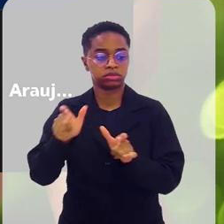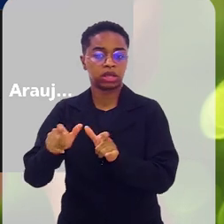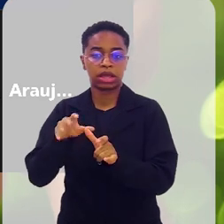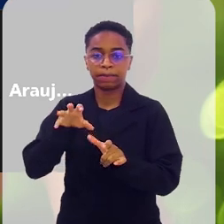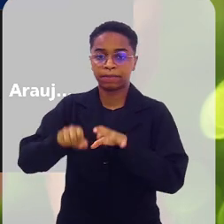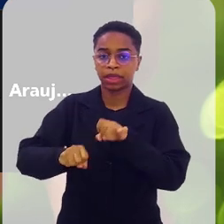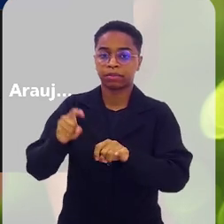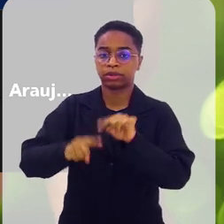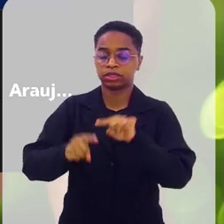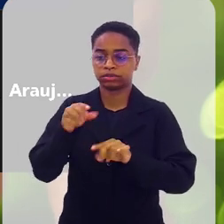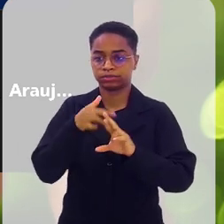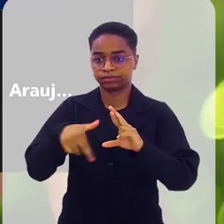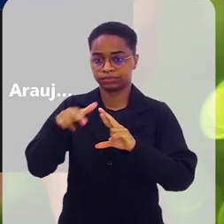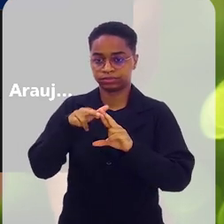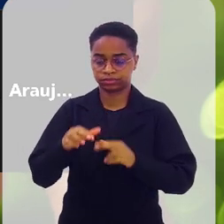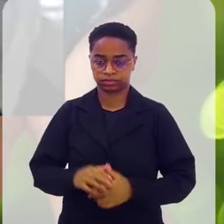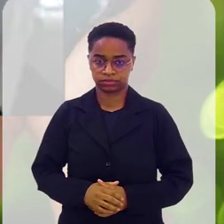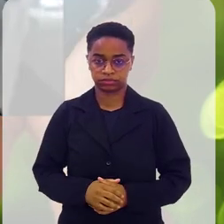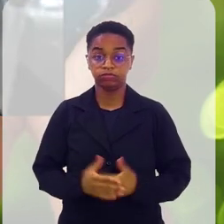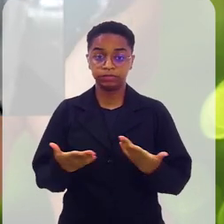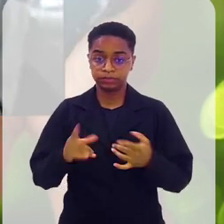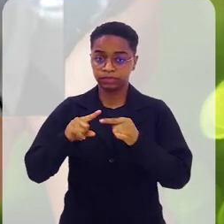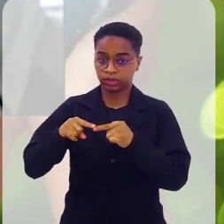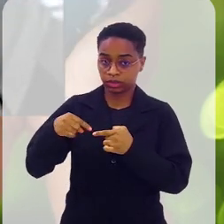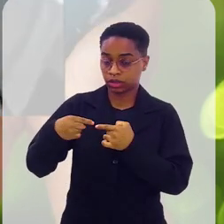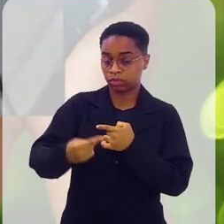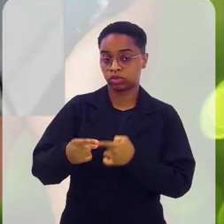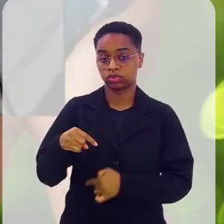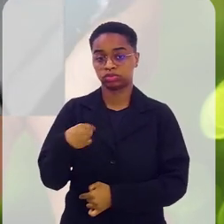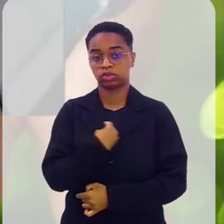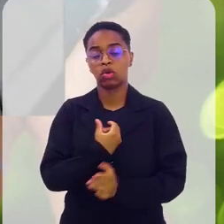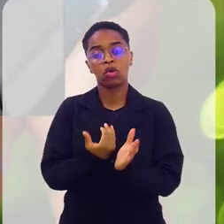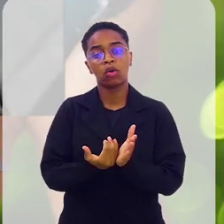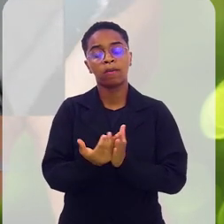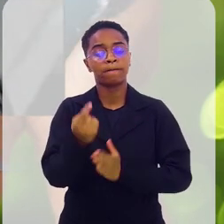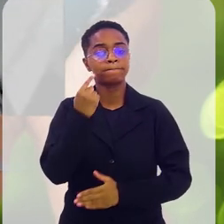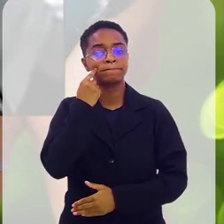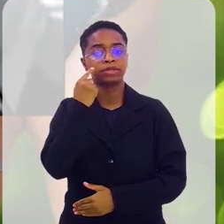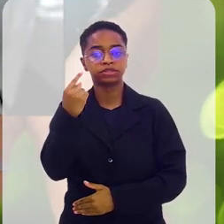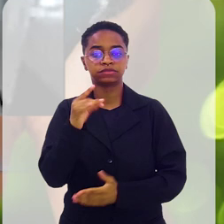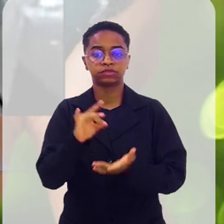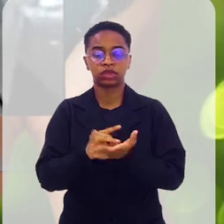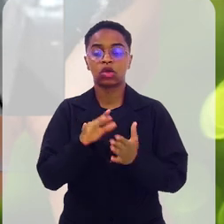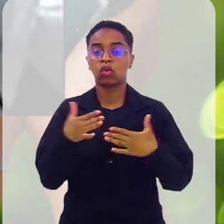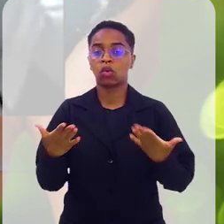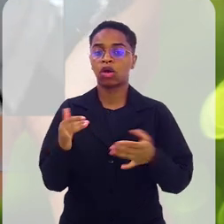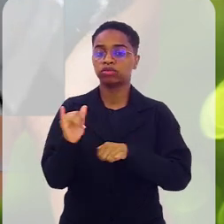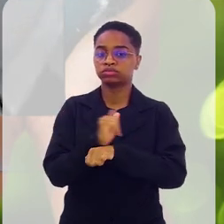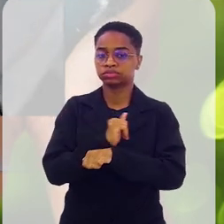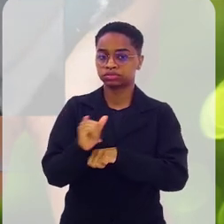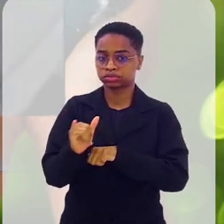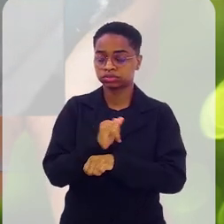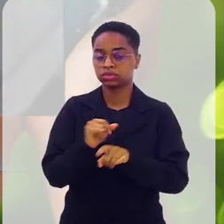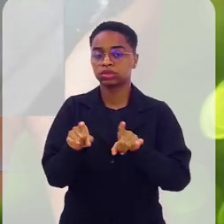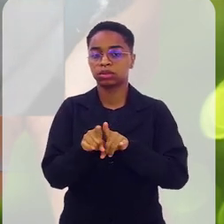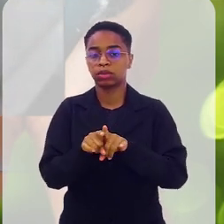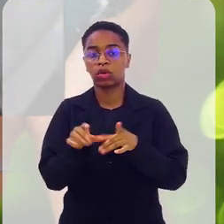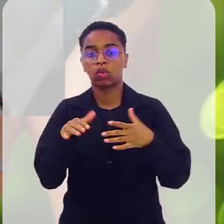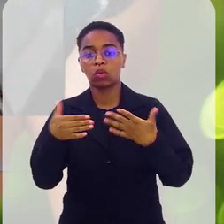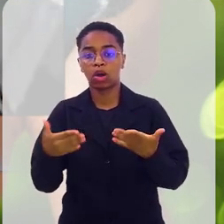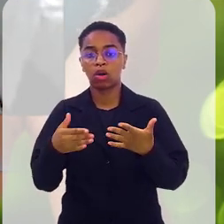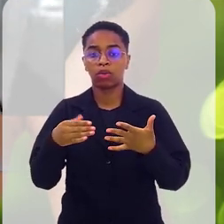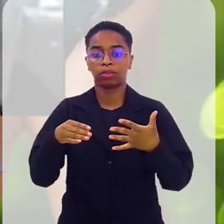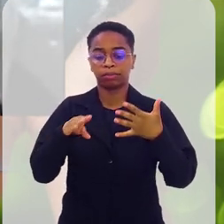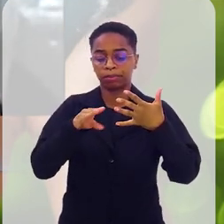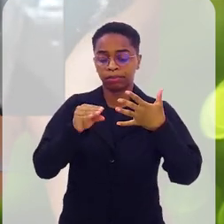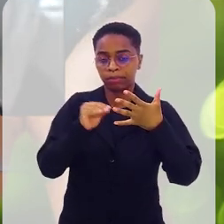e catadoras nesse processo. Após o painel, nós vamos começar a pensar quais seriam as estratégias,